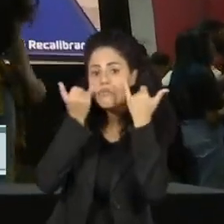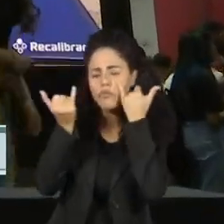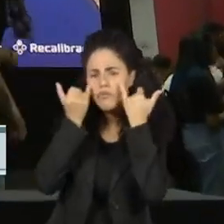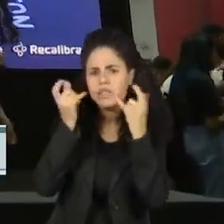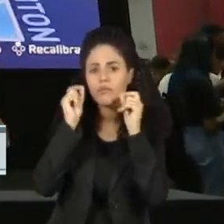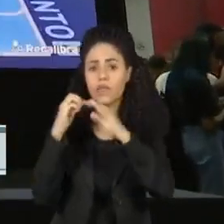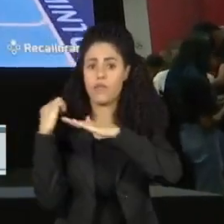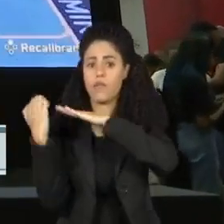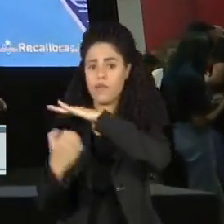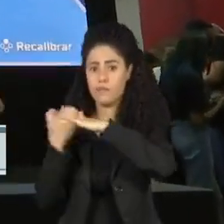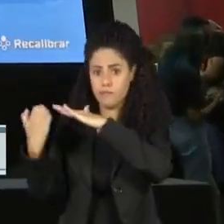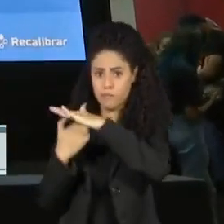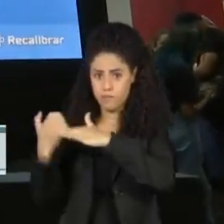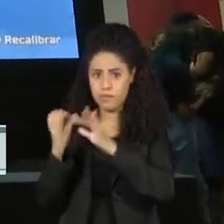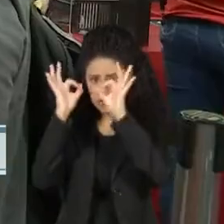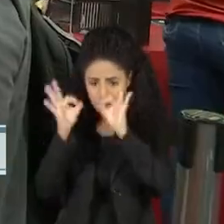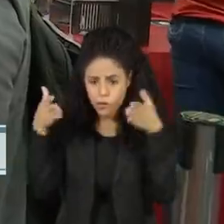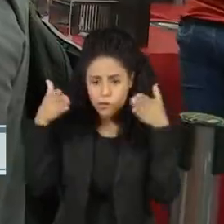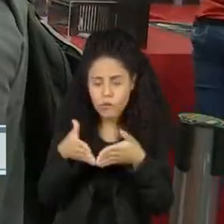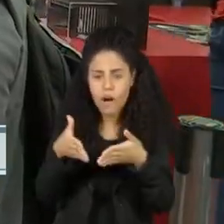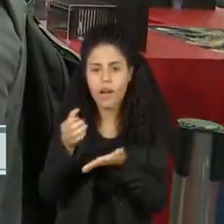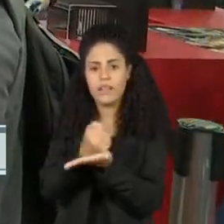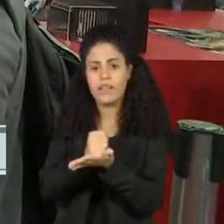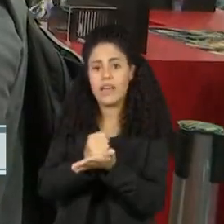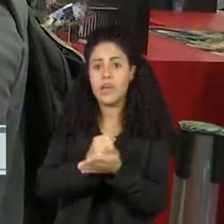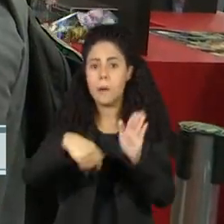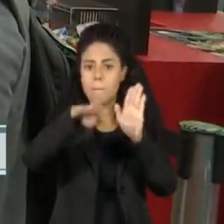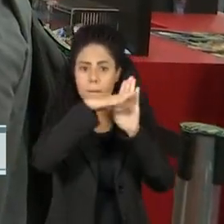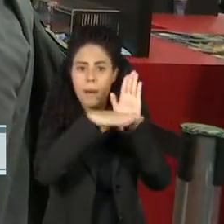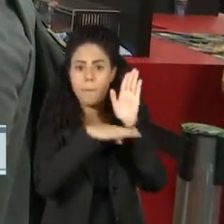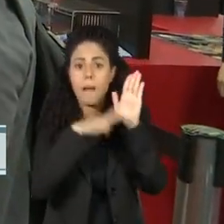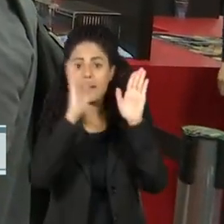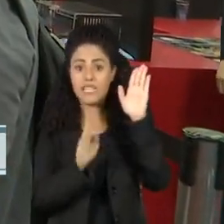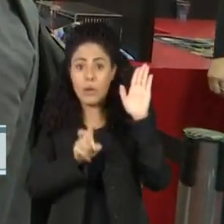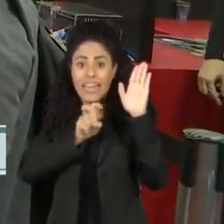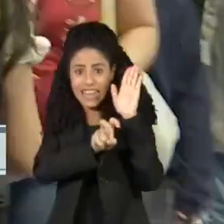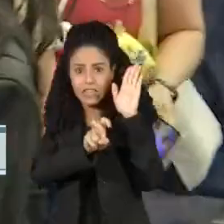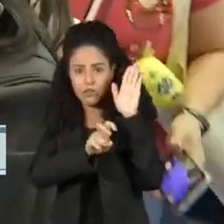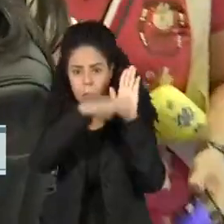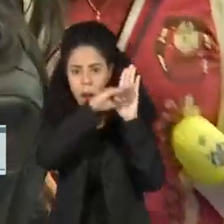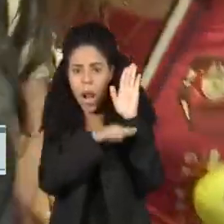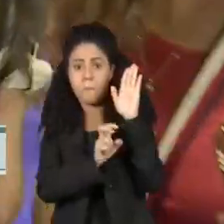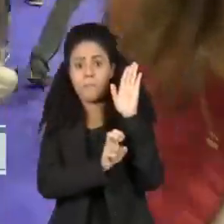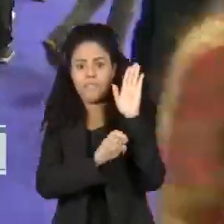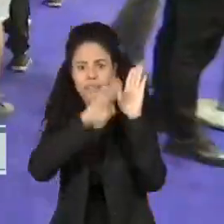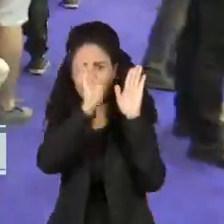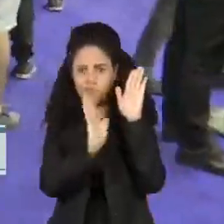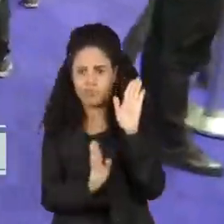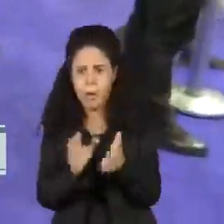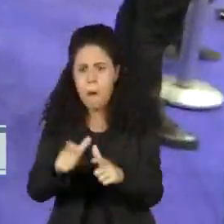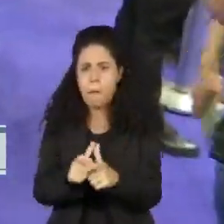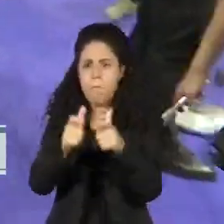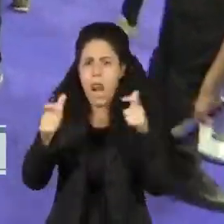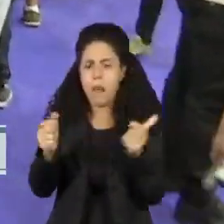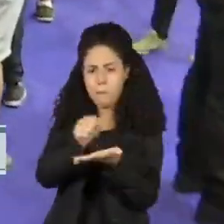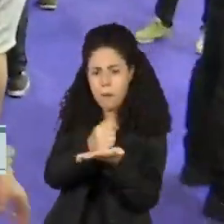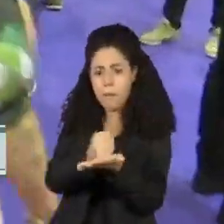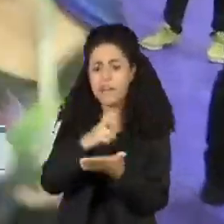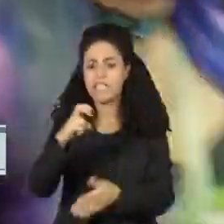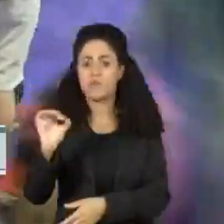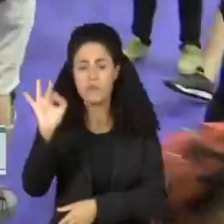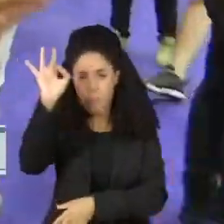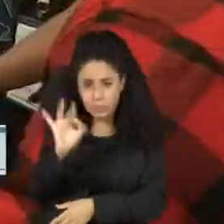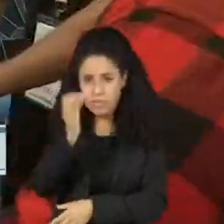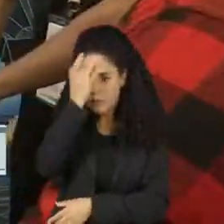empresa especializada no setor O Brasil é o quinto maior país do mundo em número de jogadores quase metade da população é